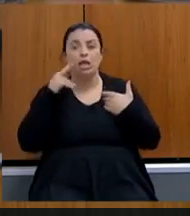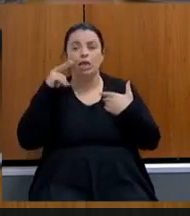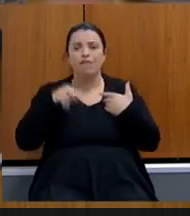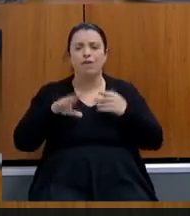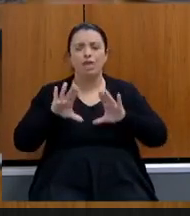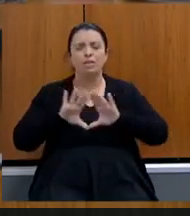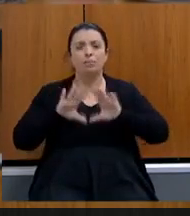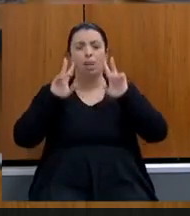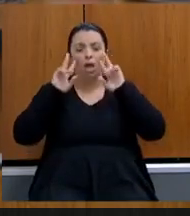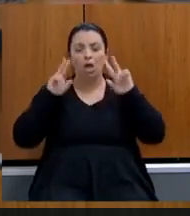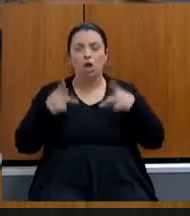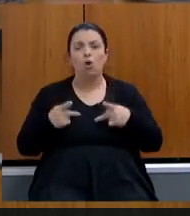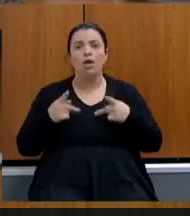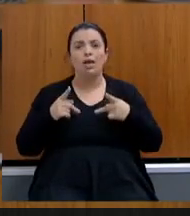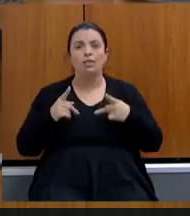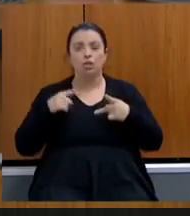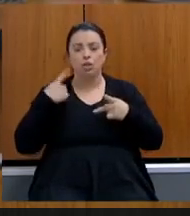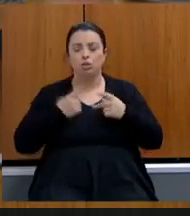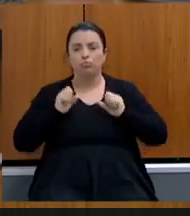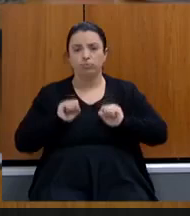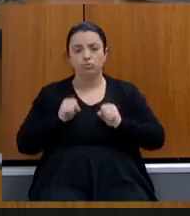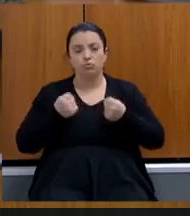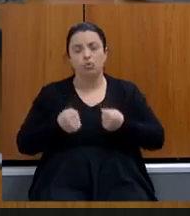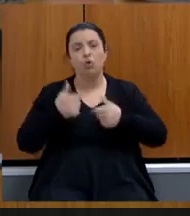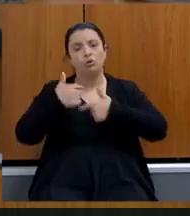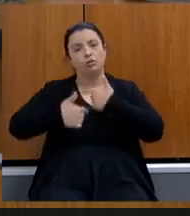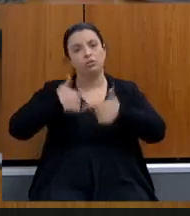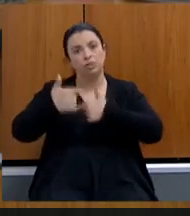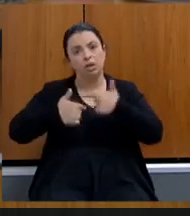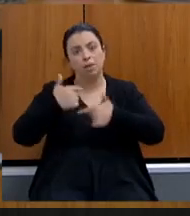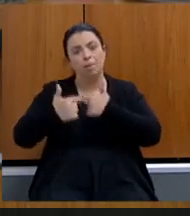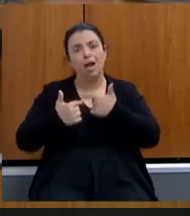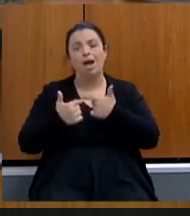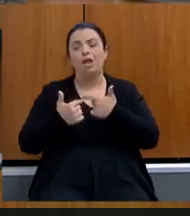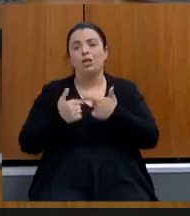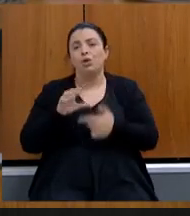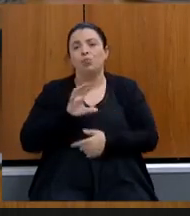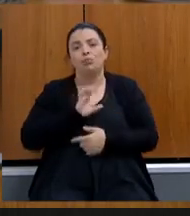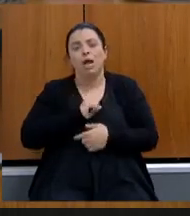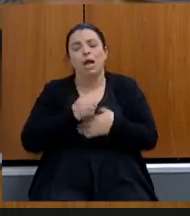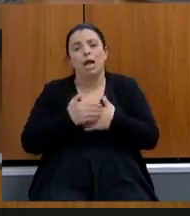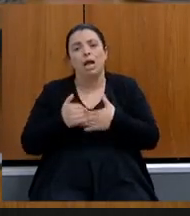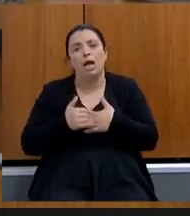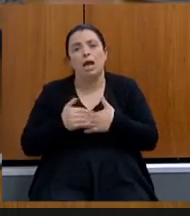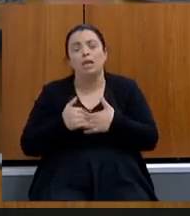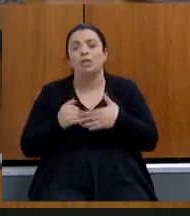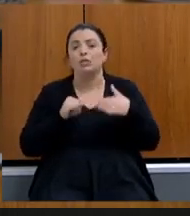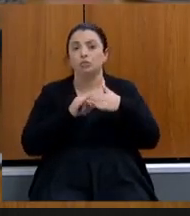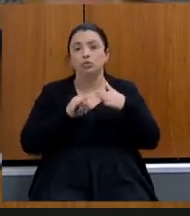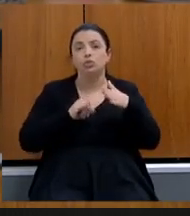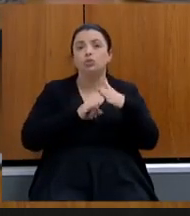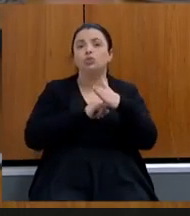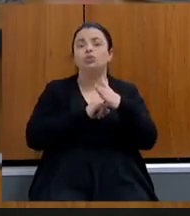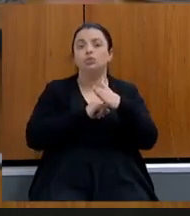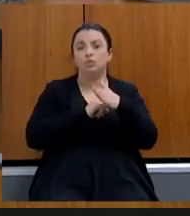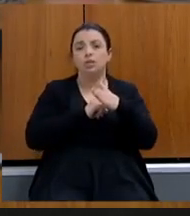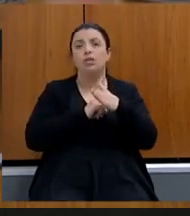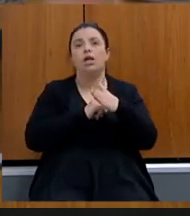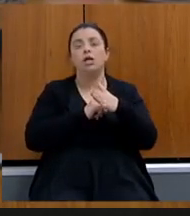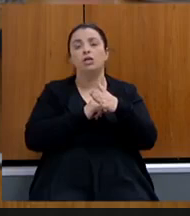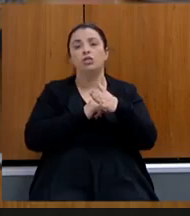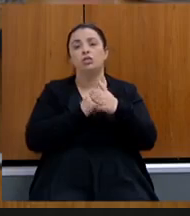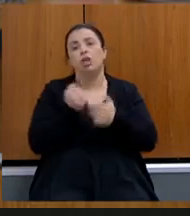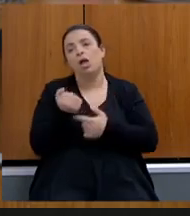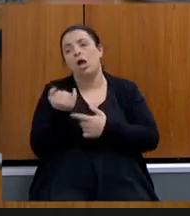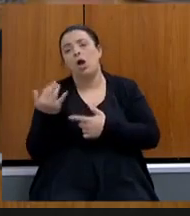reconhece né todo esforço que a gente tem feito é do carinho enorme é institucional realmente pessoal de